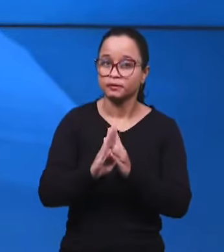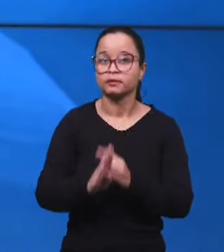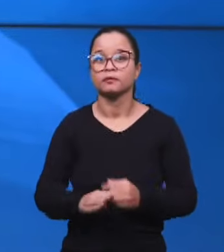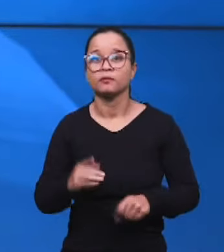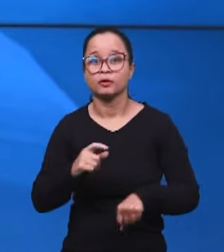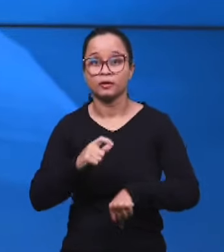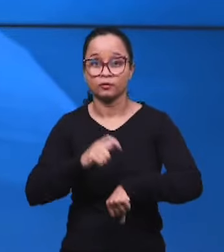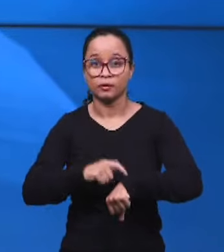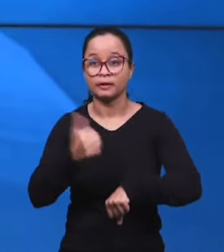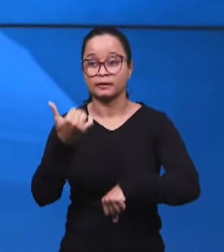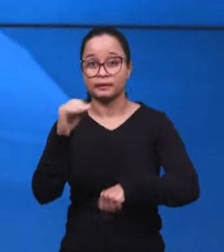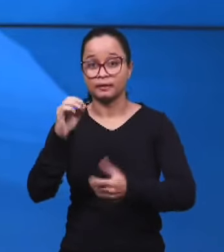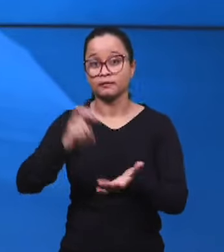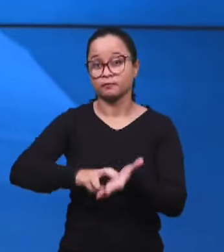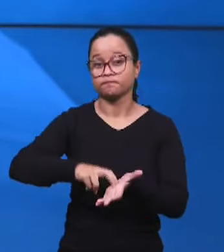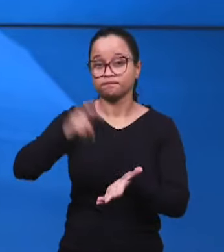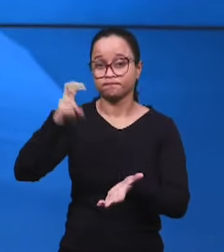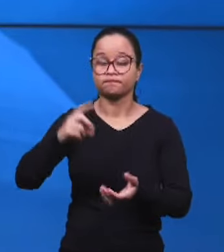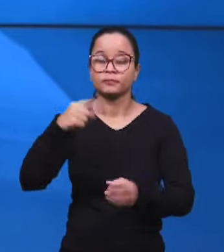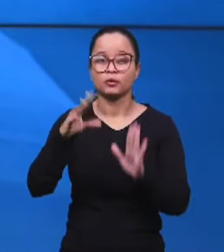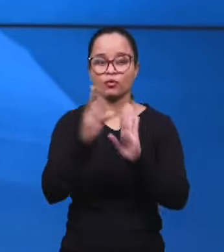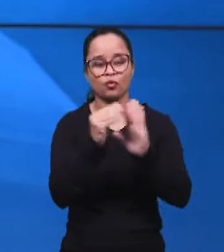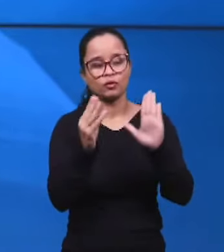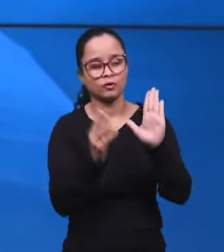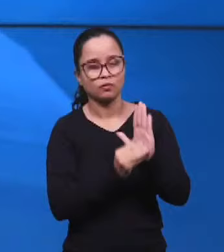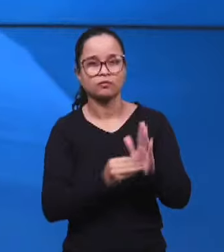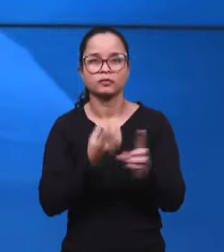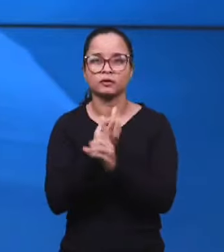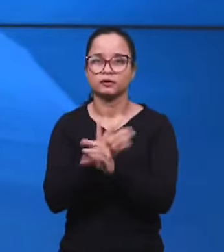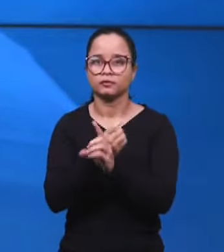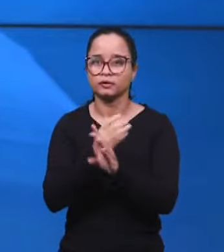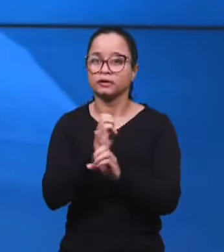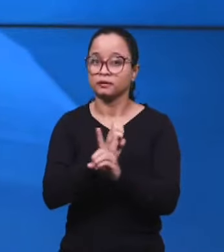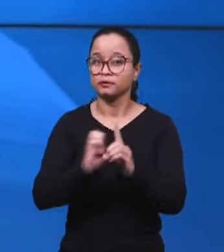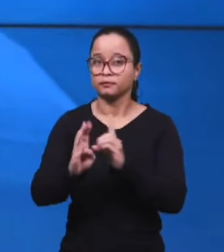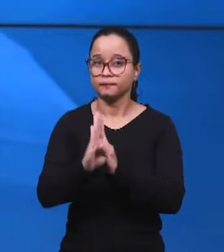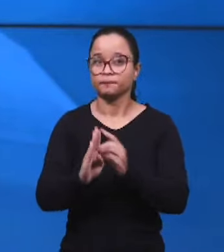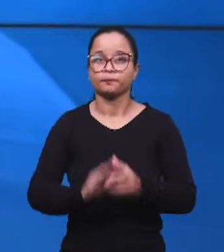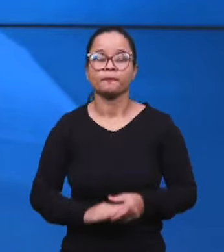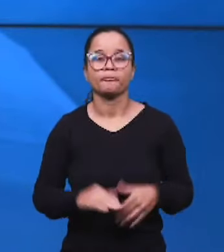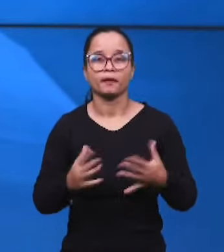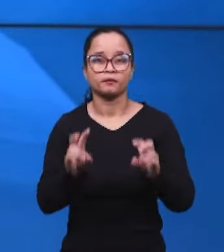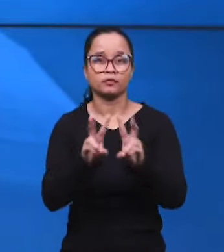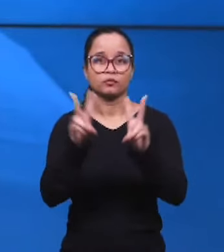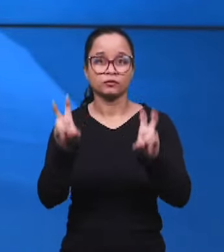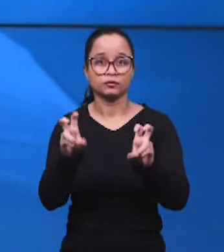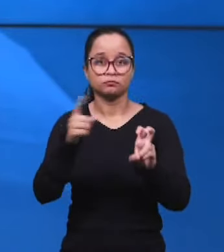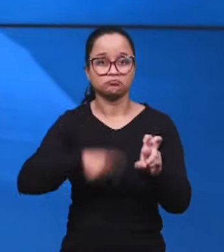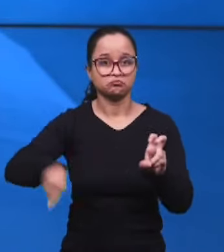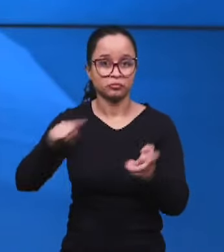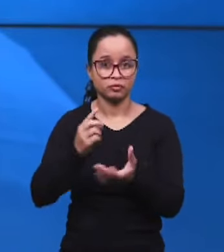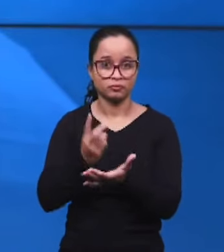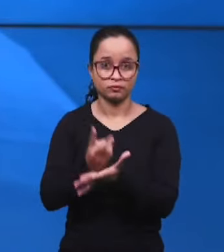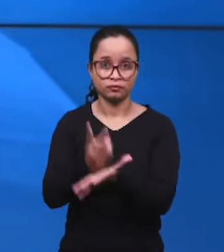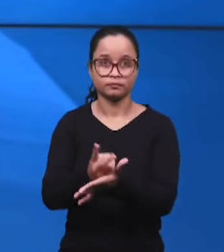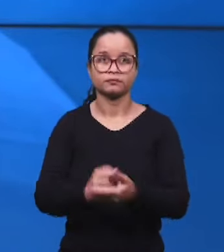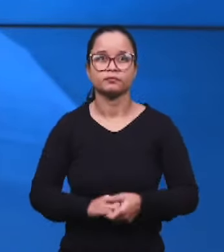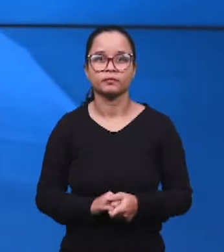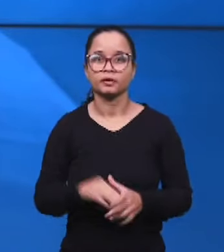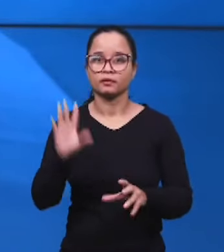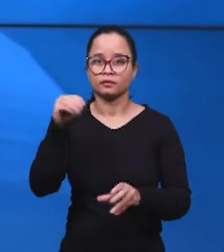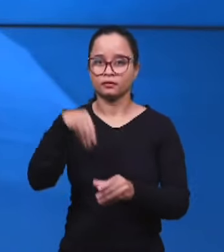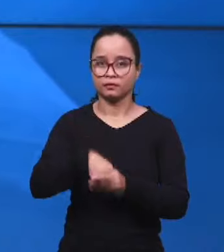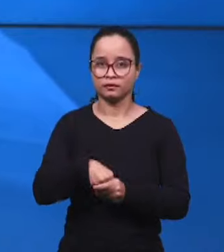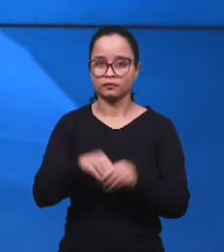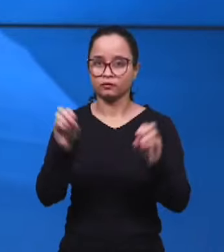10 horas da manhã nós teremos aqui o conteúdo doutrinário da Escola Bíblica. E o nosso assunto, que nós estamos dando sequência, está dentro do